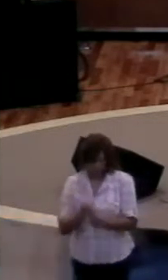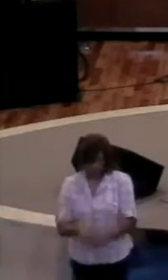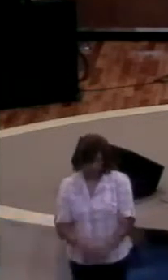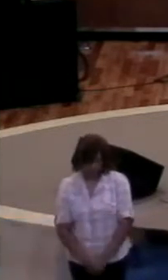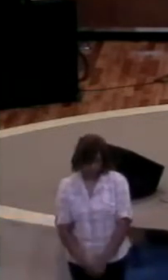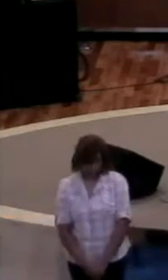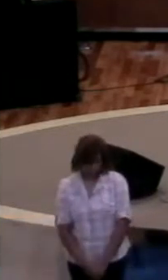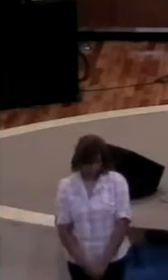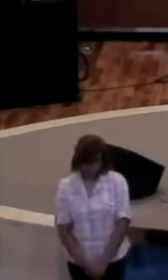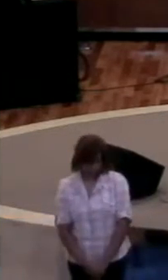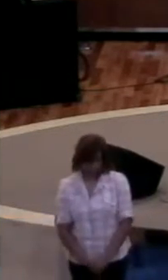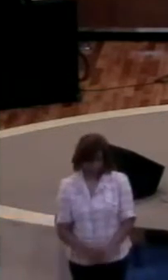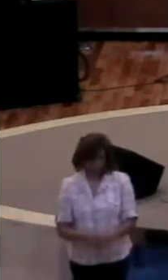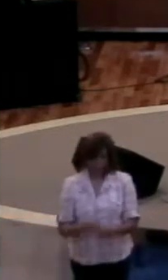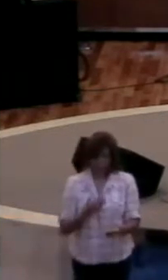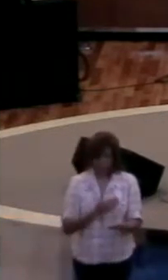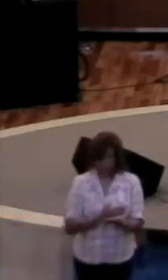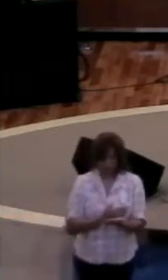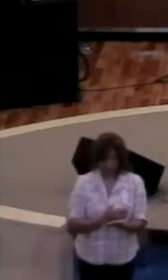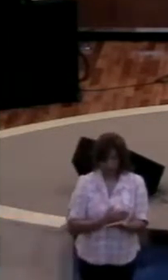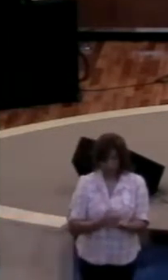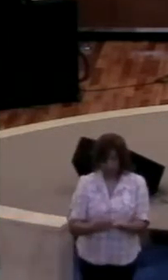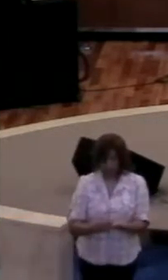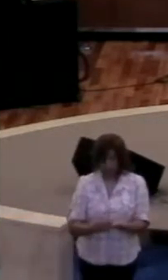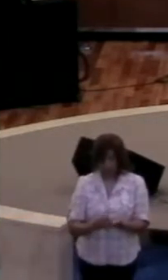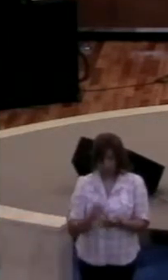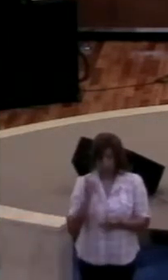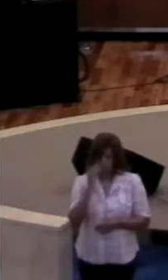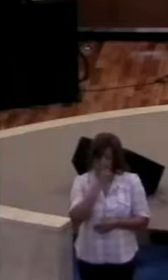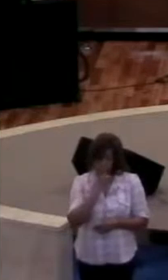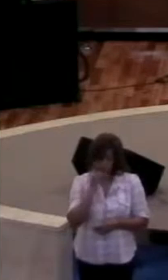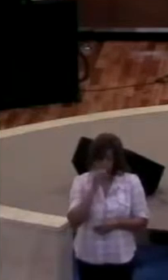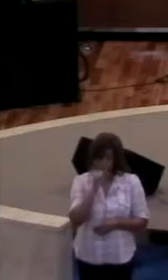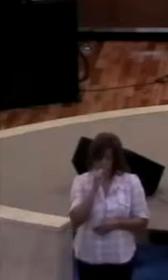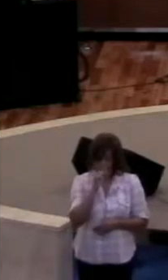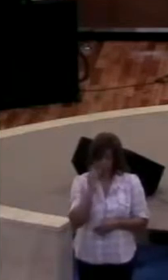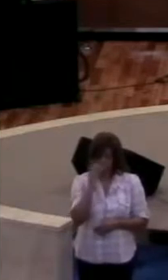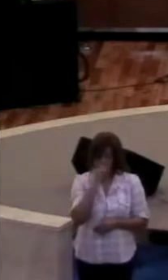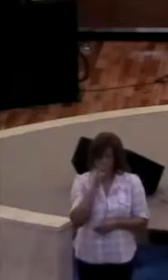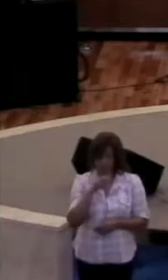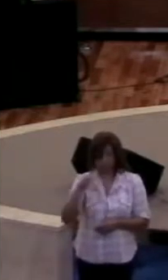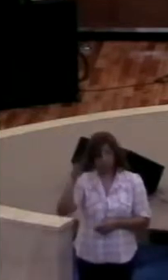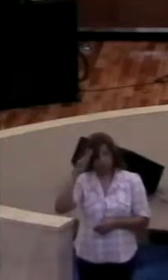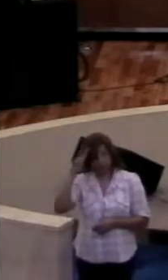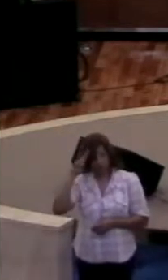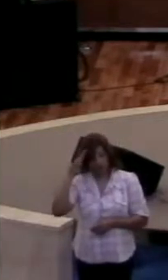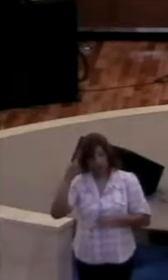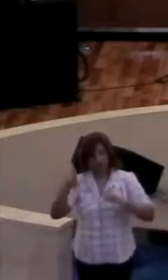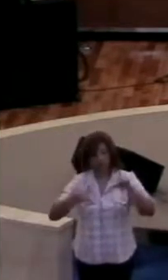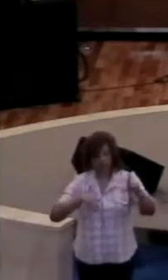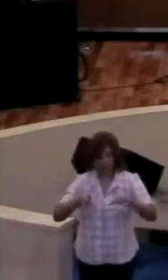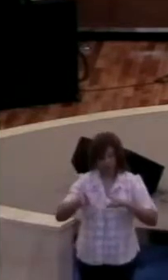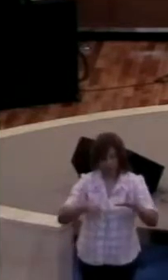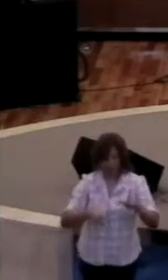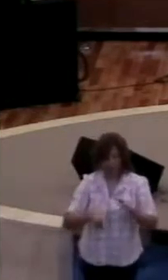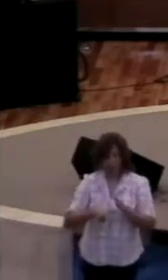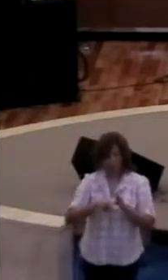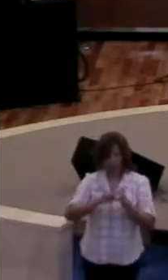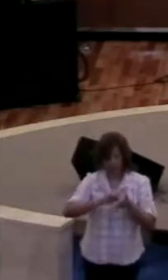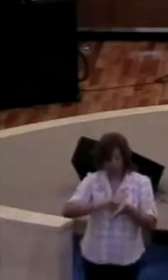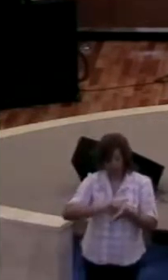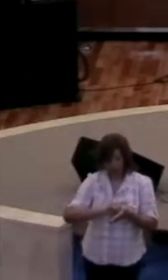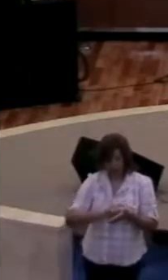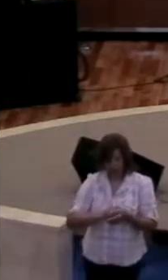Passou o final de semana, fui para a igreja, é claro. Chegando na segunda-feira, vamos trabalhar. Onde trabalhar tem lá